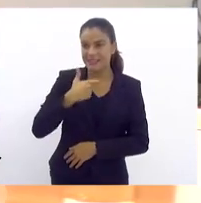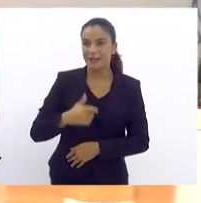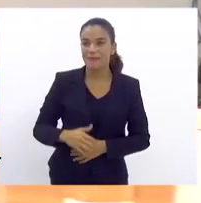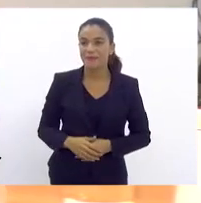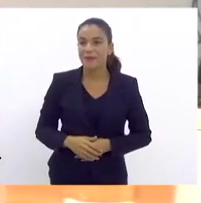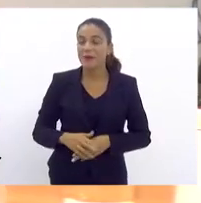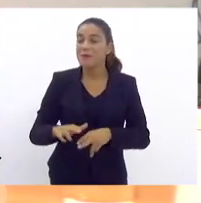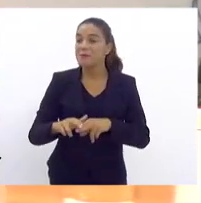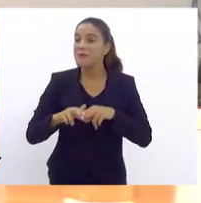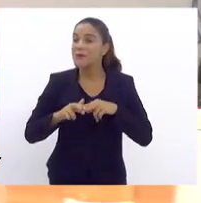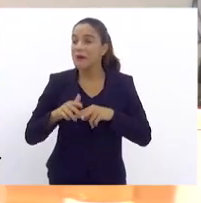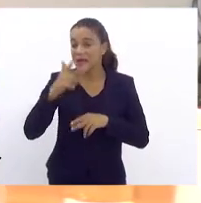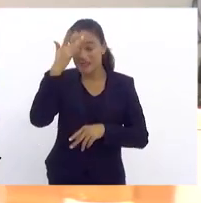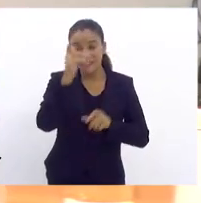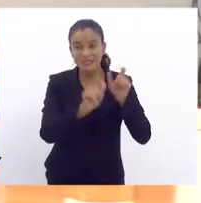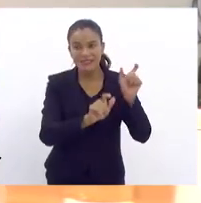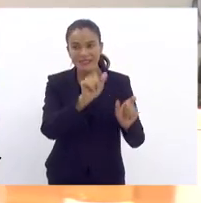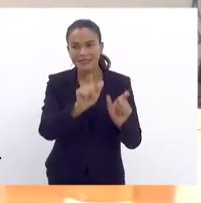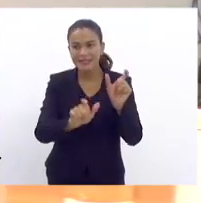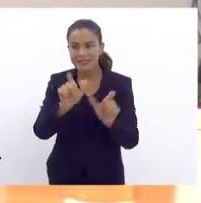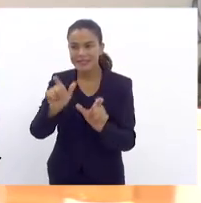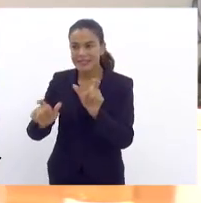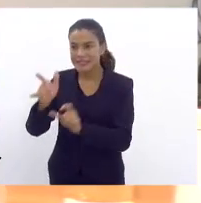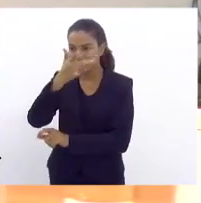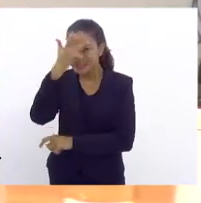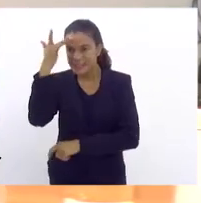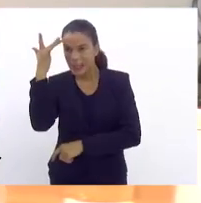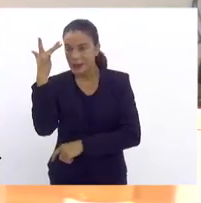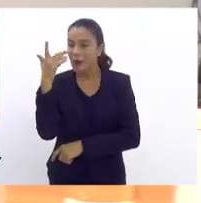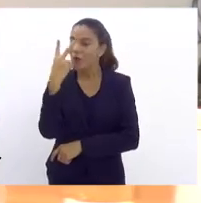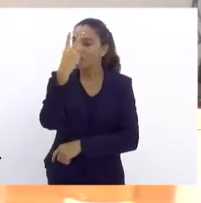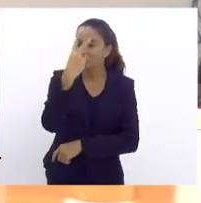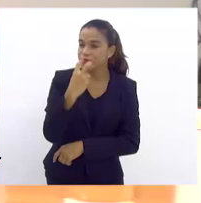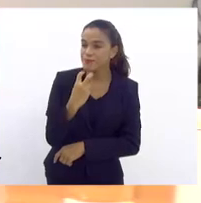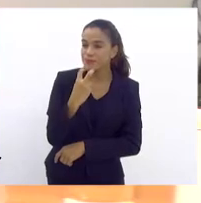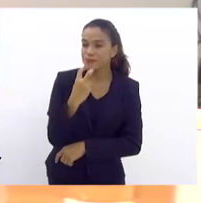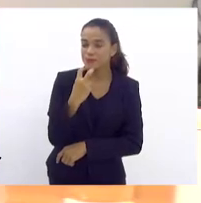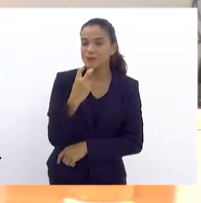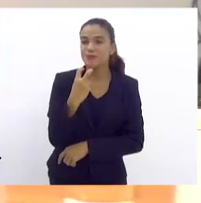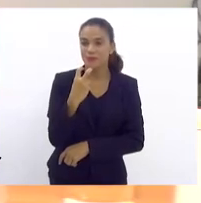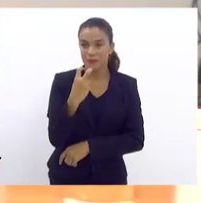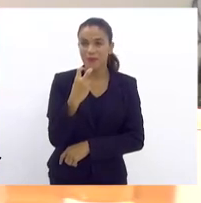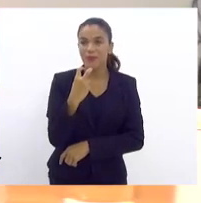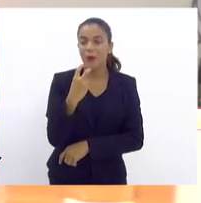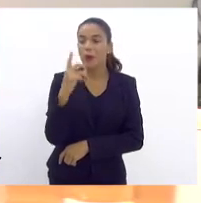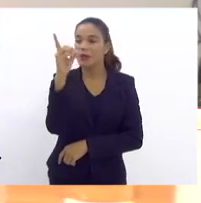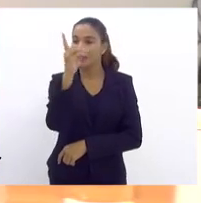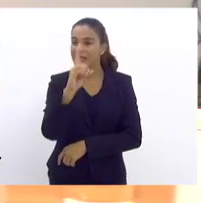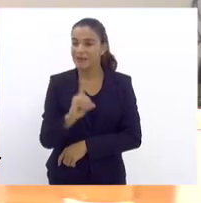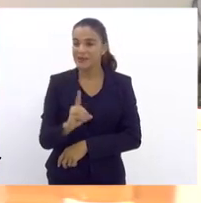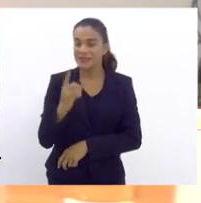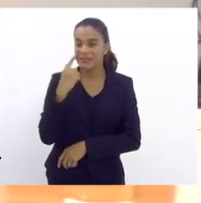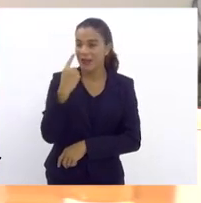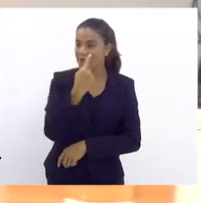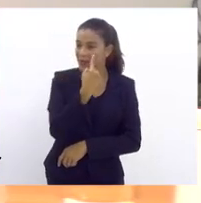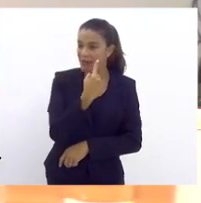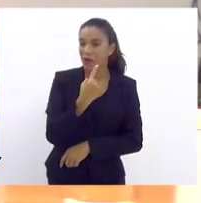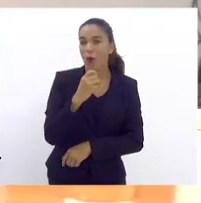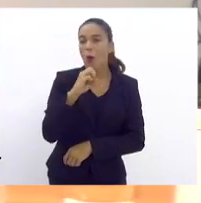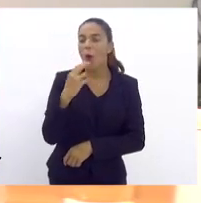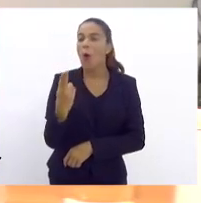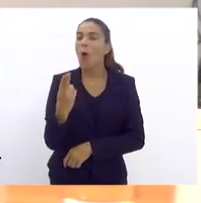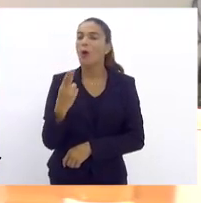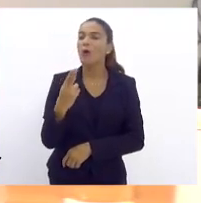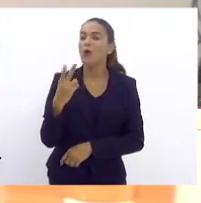por conta das pessoas com alguma deficiência visual para que elas não fiquem como